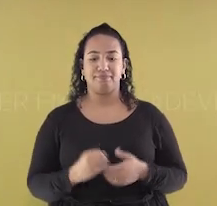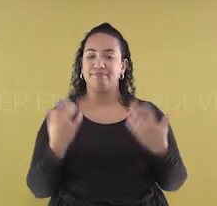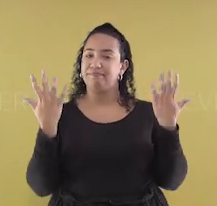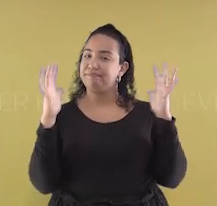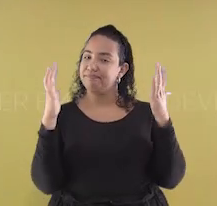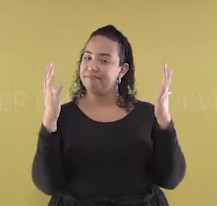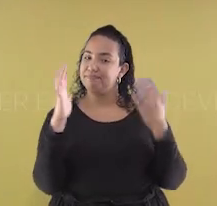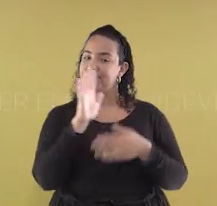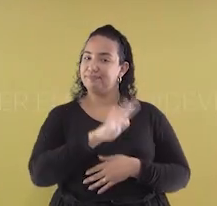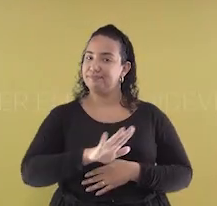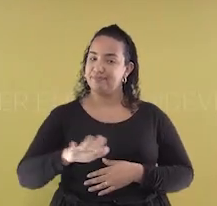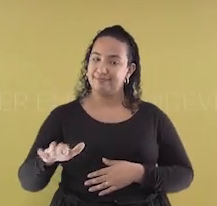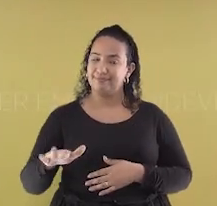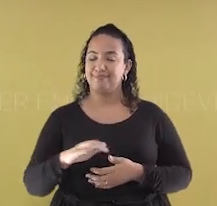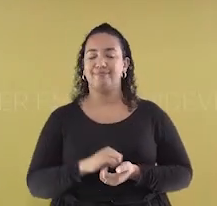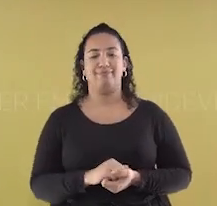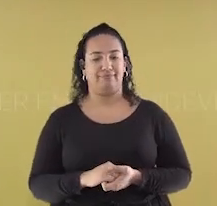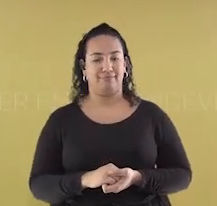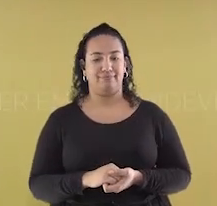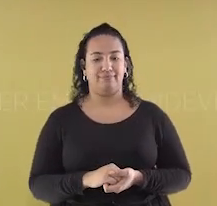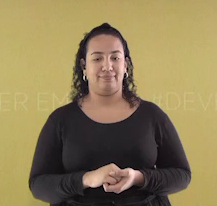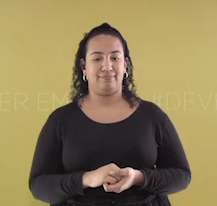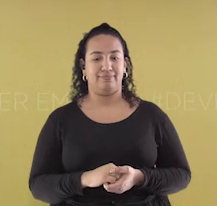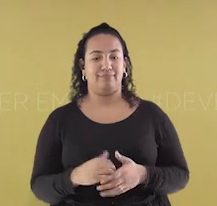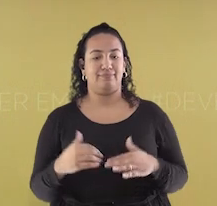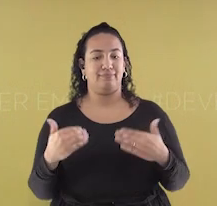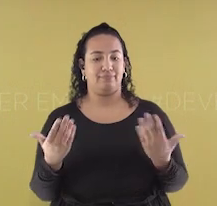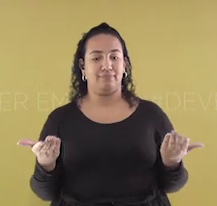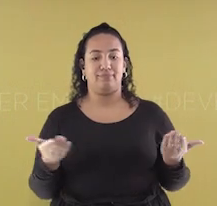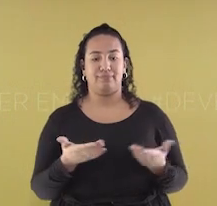Entendeu? Parabéns, crianças!